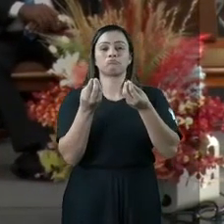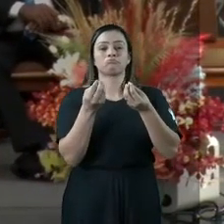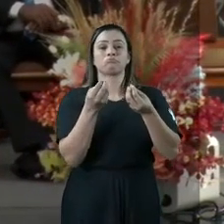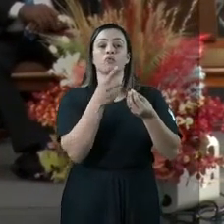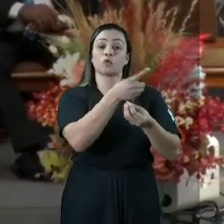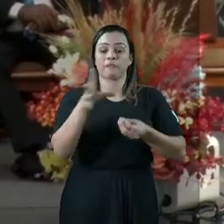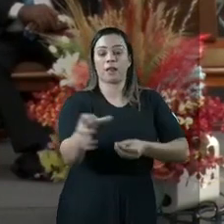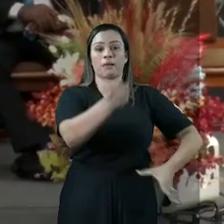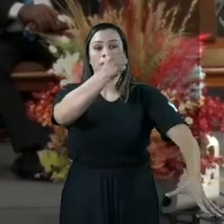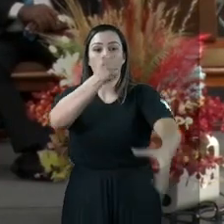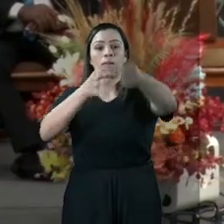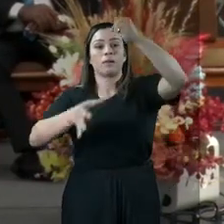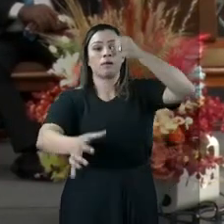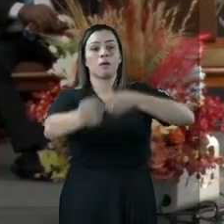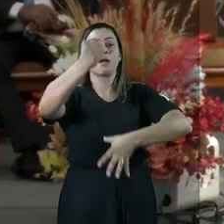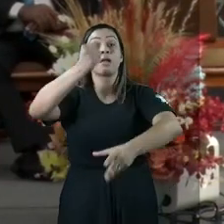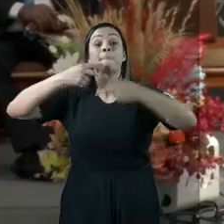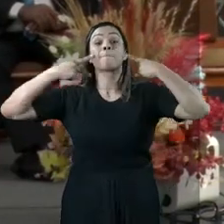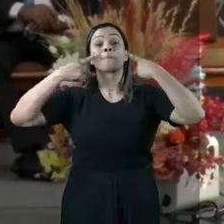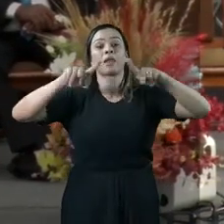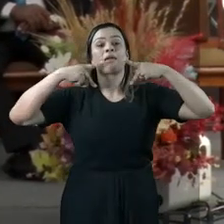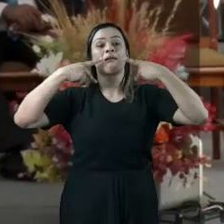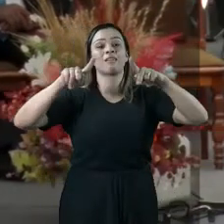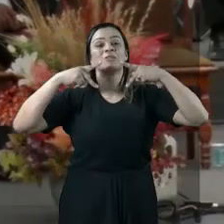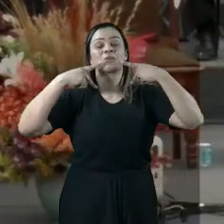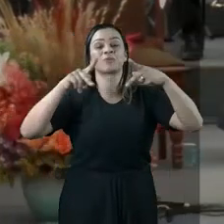duas palavras com o empresário que ganhava dinheiro na alfândega? Ah.